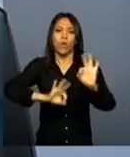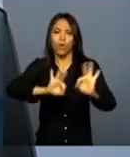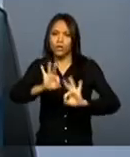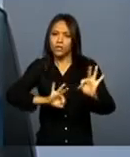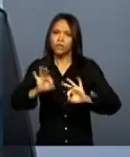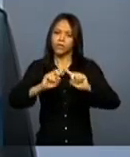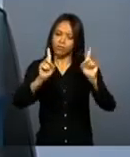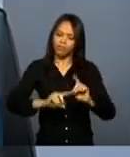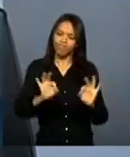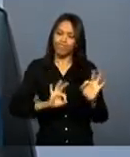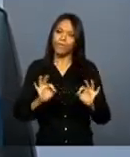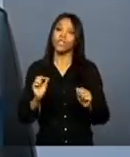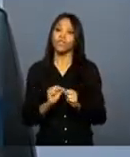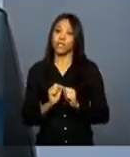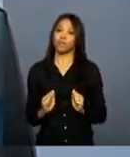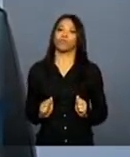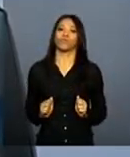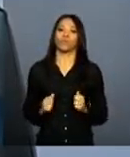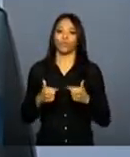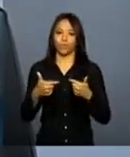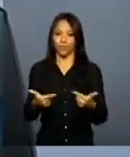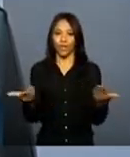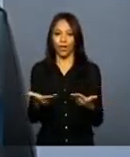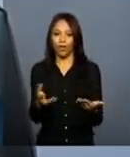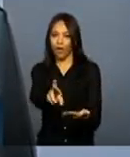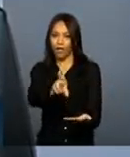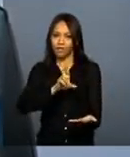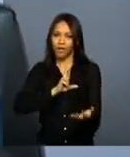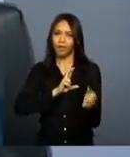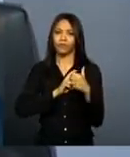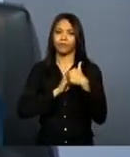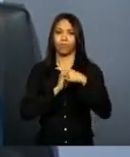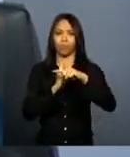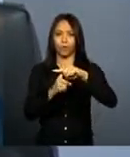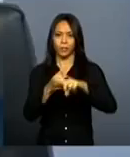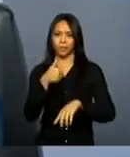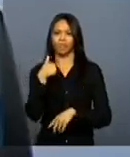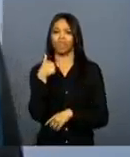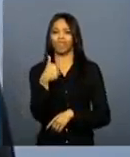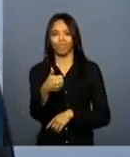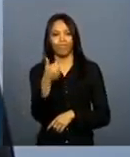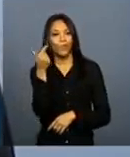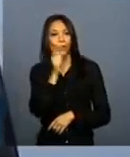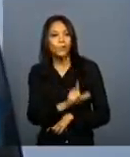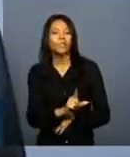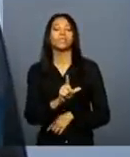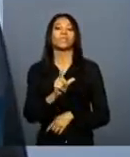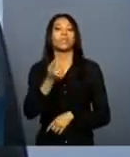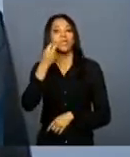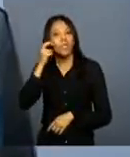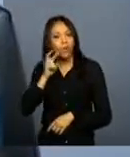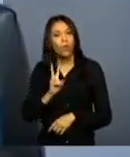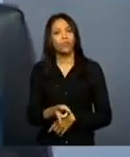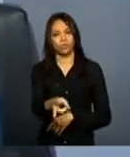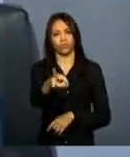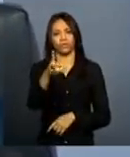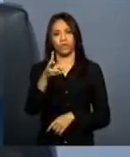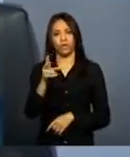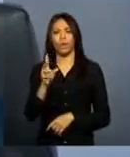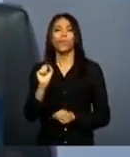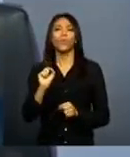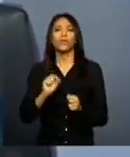executamos juntos, e agora nós estamos colhendo juntos os resultados desse trabalho e temos que projetar para frente tudo ainda que nós temos que